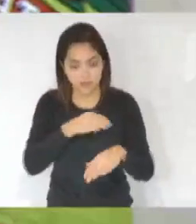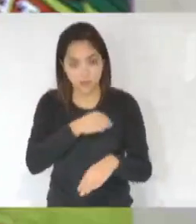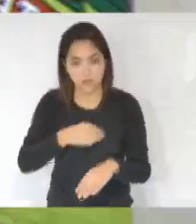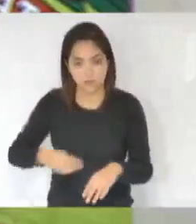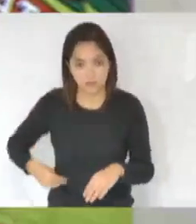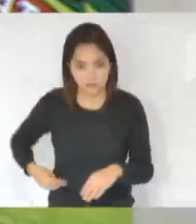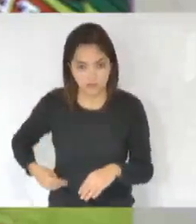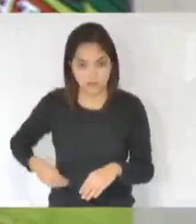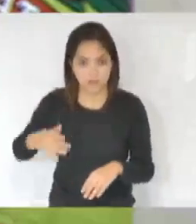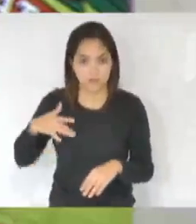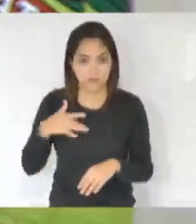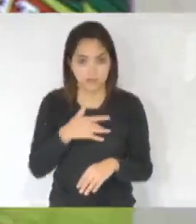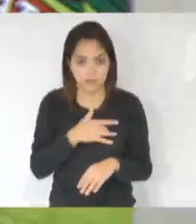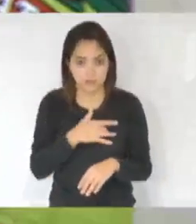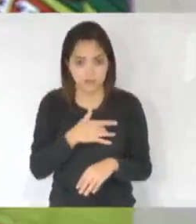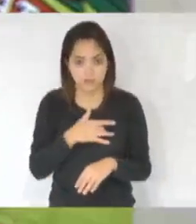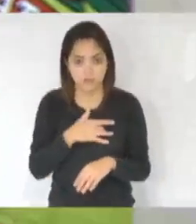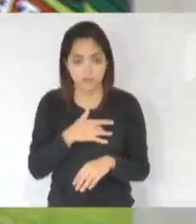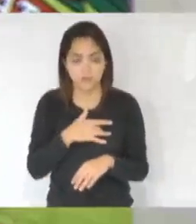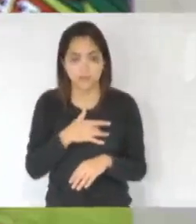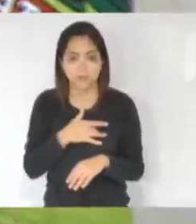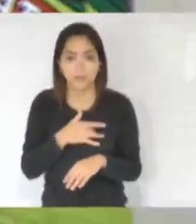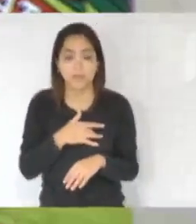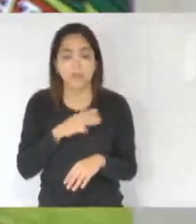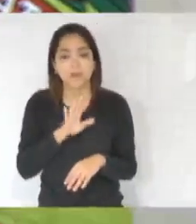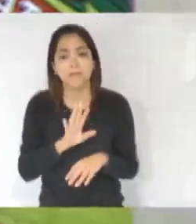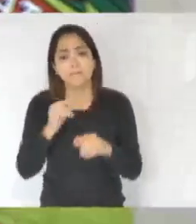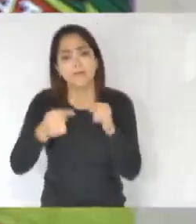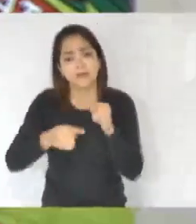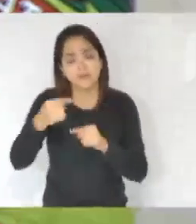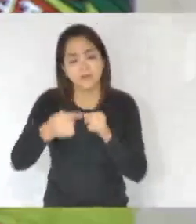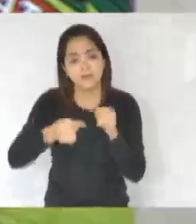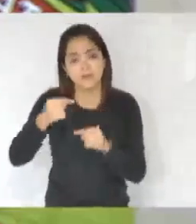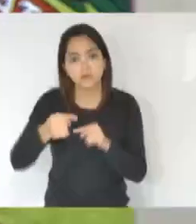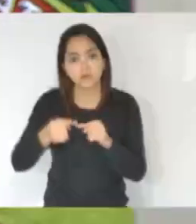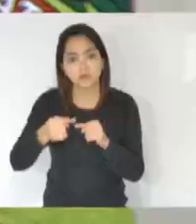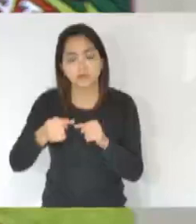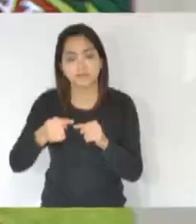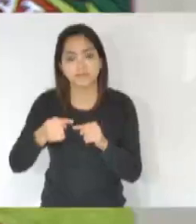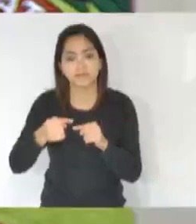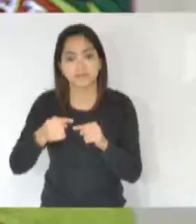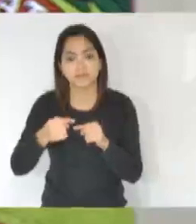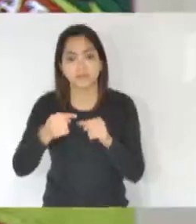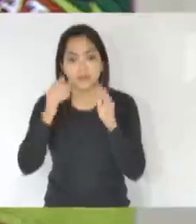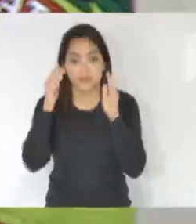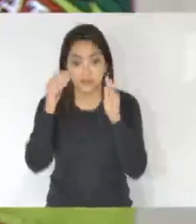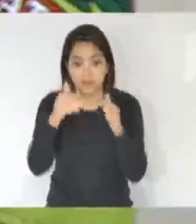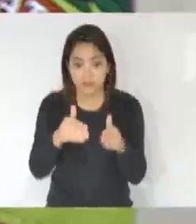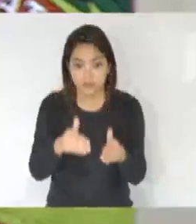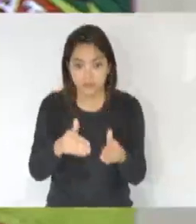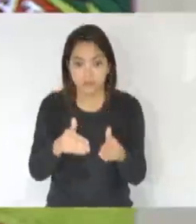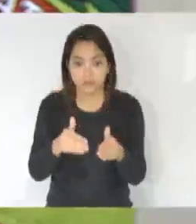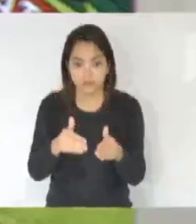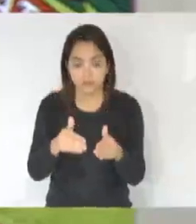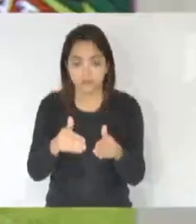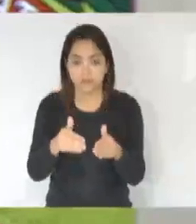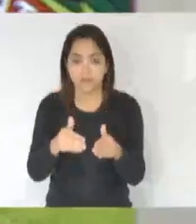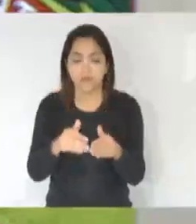da Saúde para discutir especificamente um ponto, que